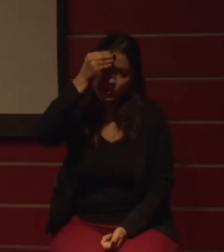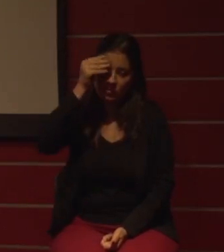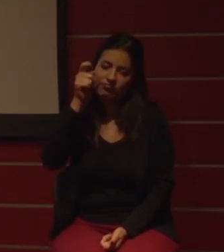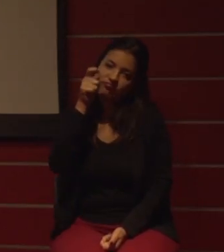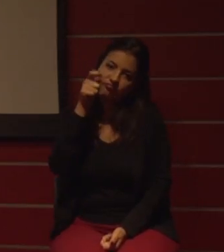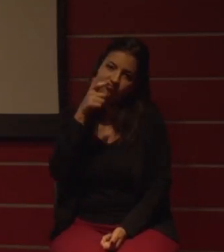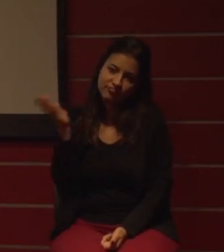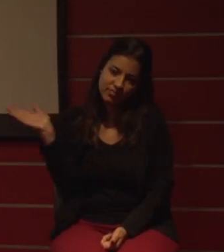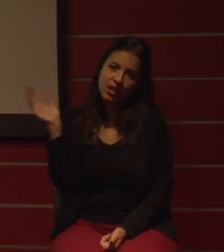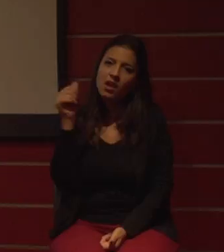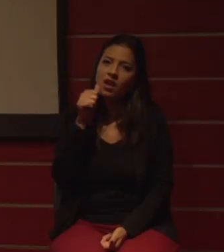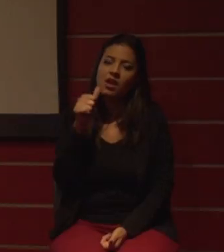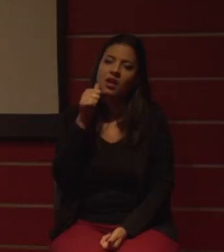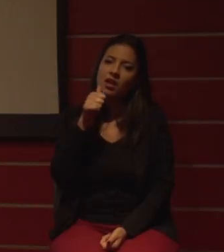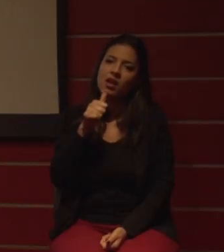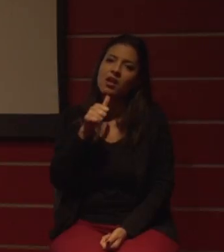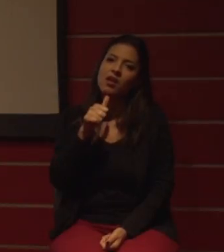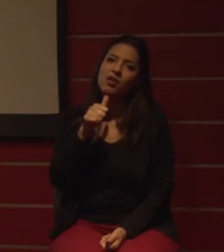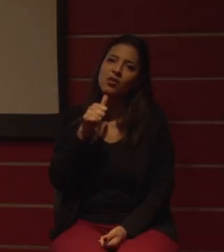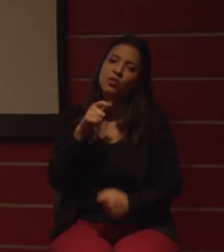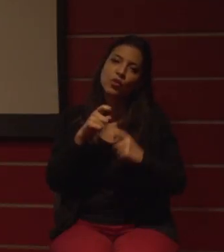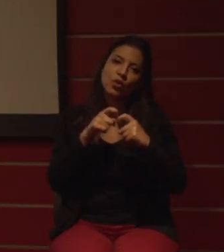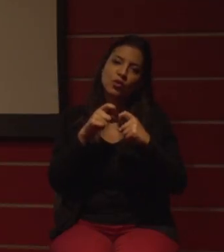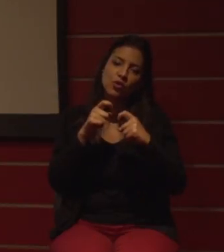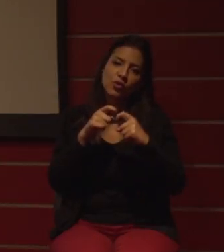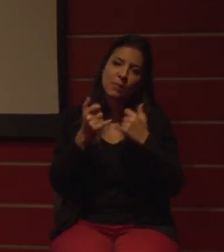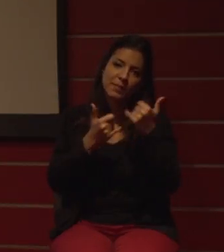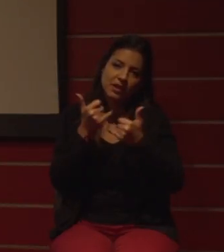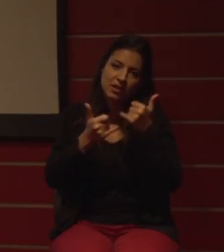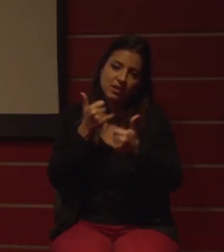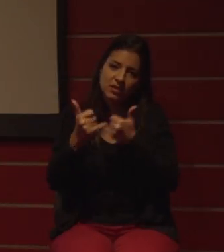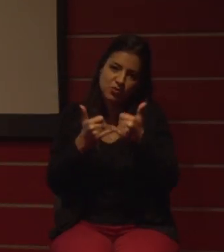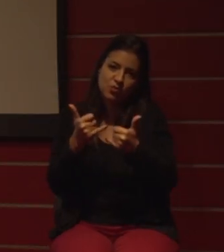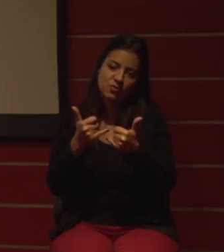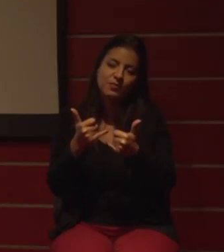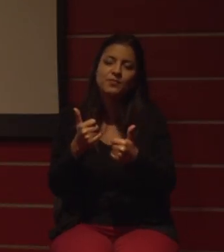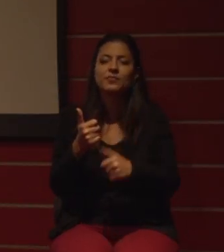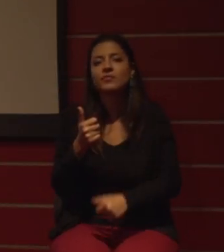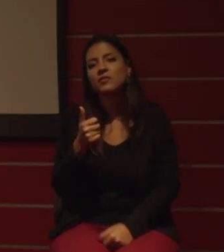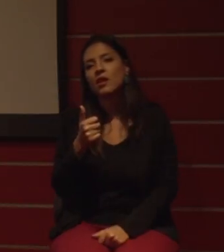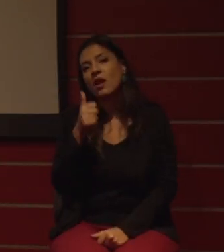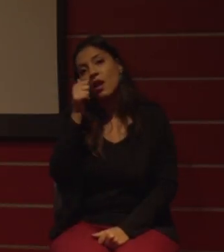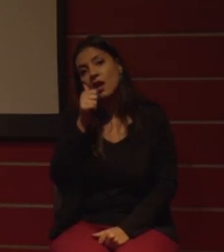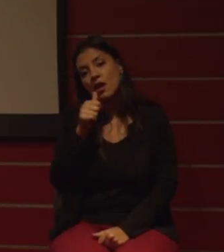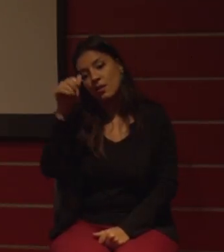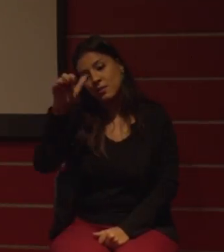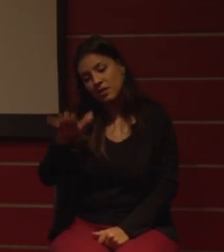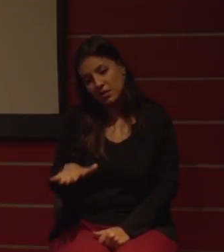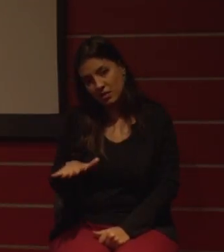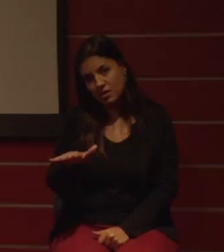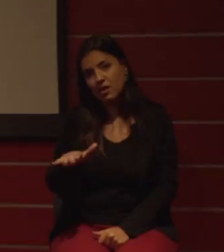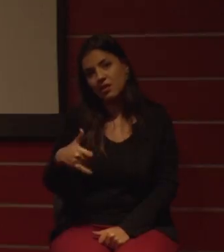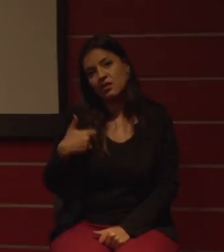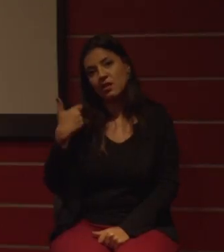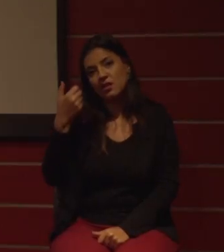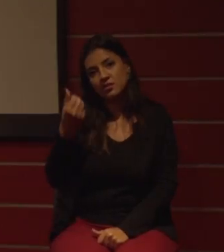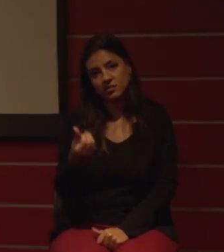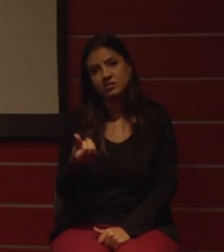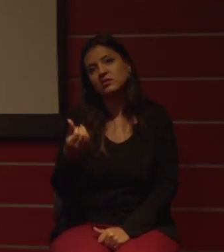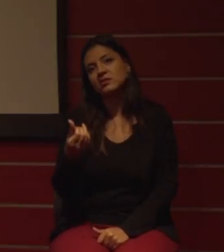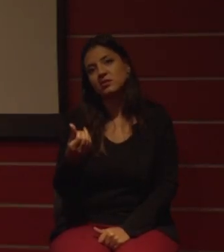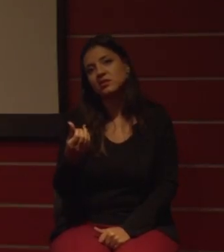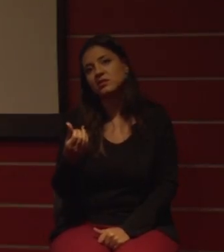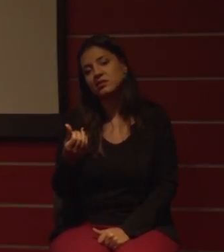doutora brinquedo né uma personagen zinha de de animação em uma menina né uma menininha de 6